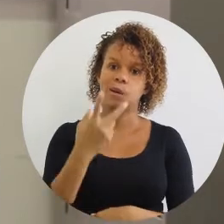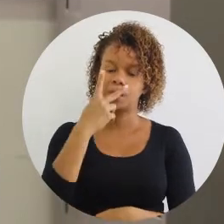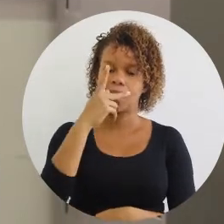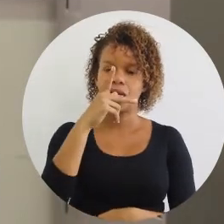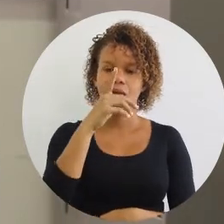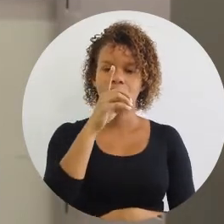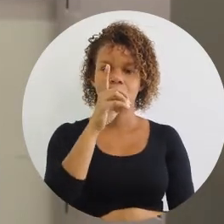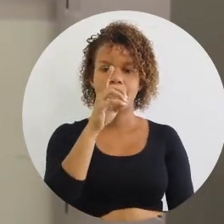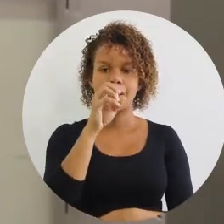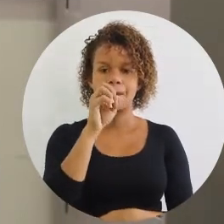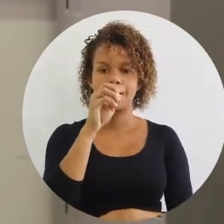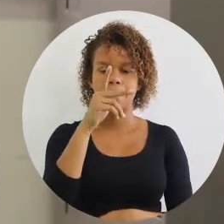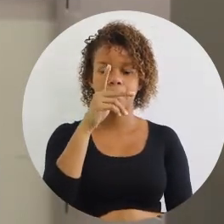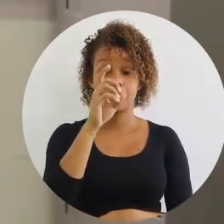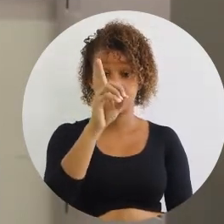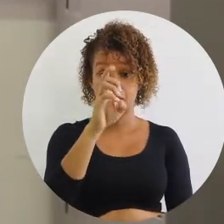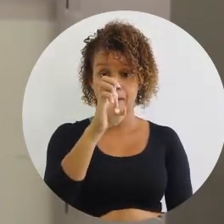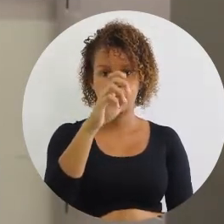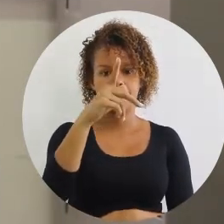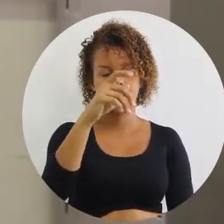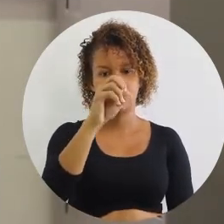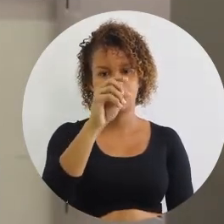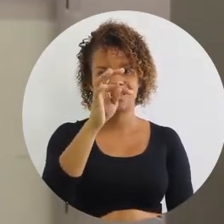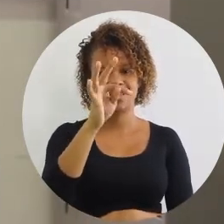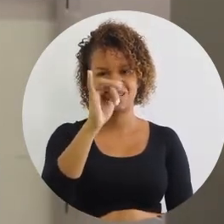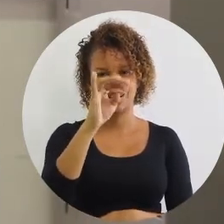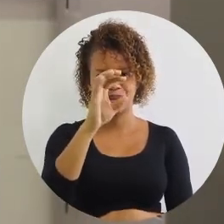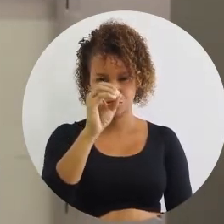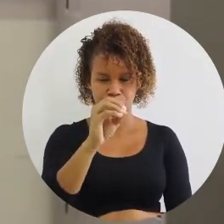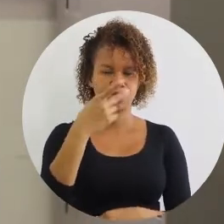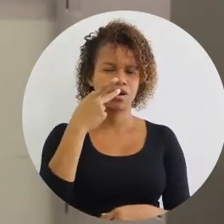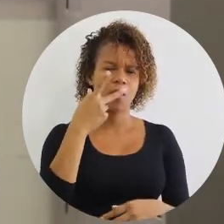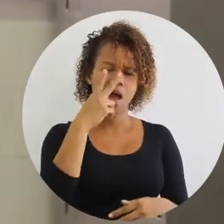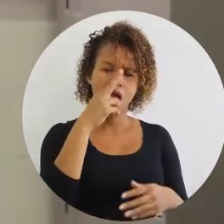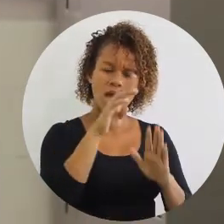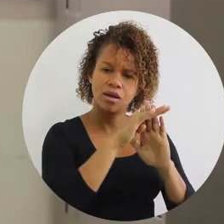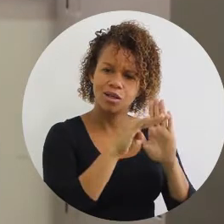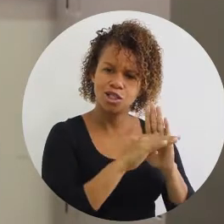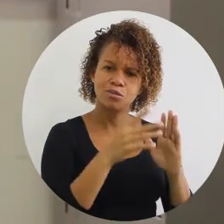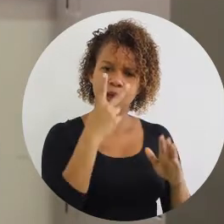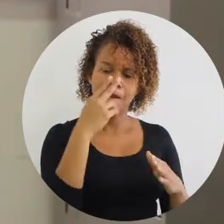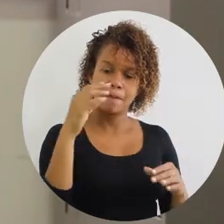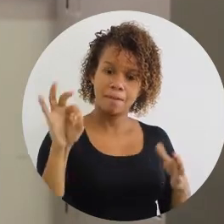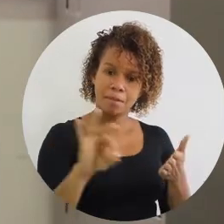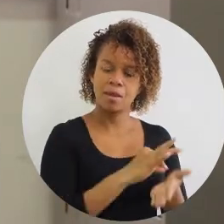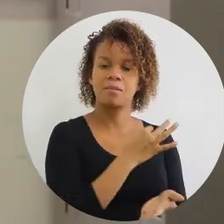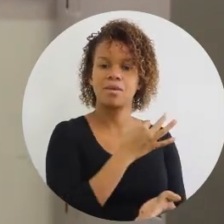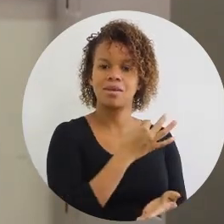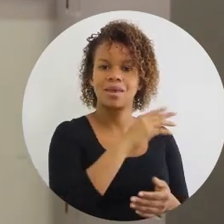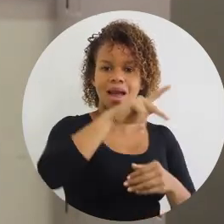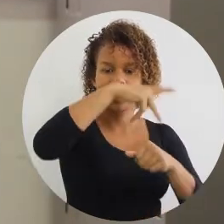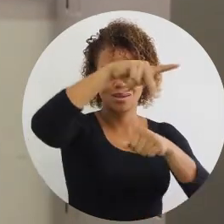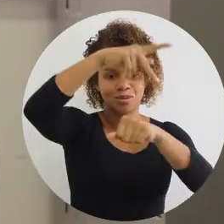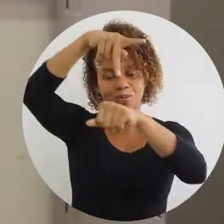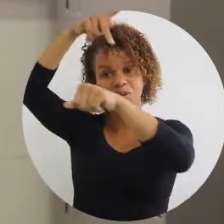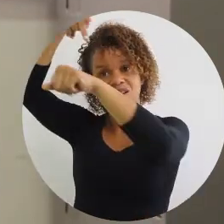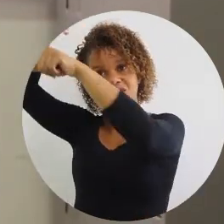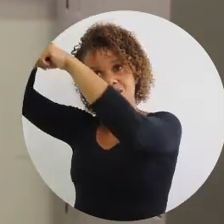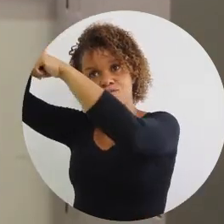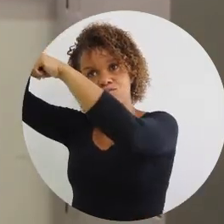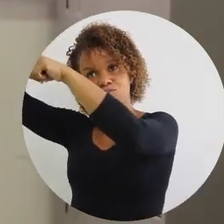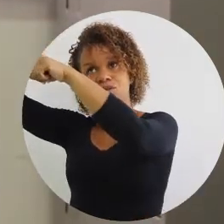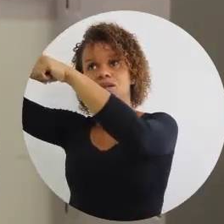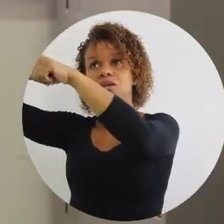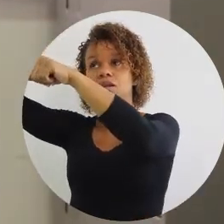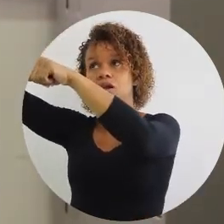alfandegário certificado, é o DAC. É um regime que permite a realização de exportação sem transferência imediata